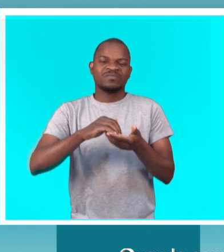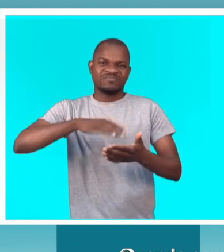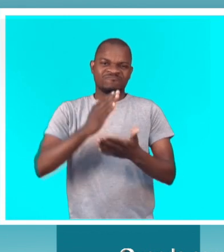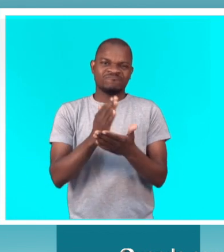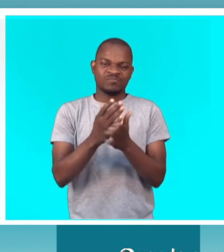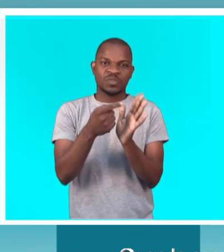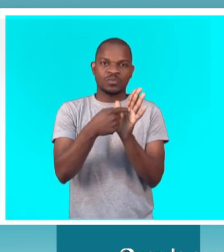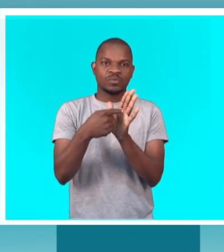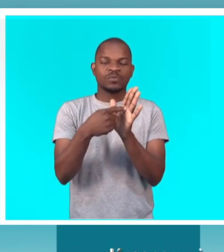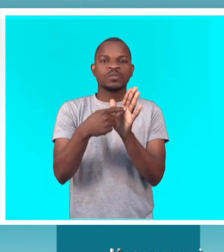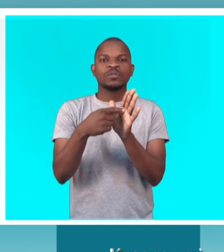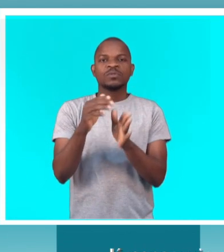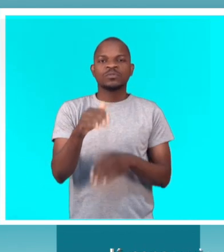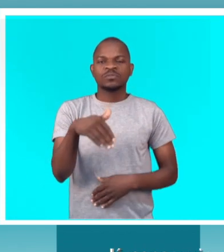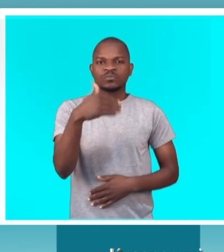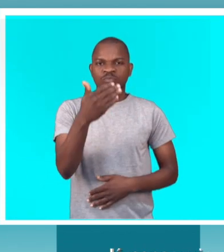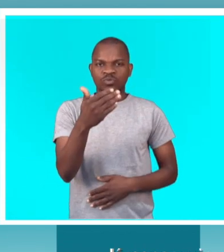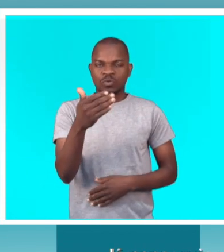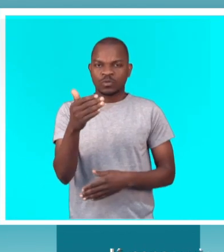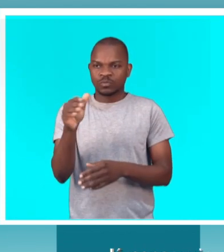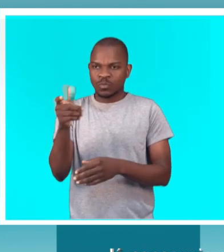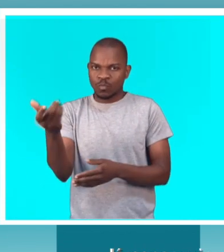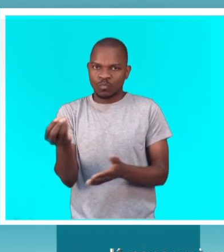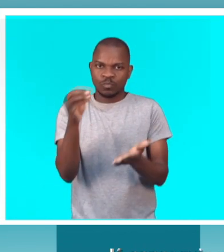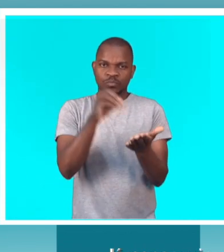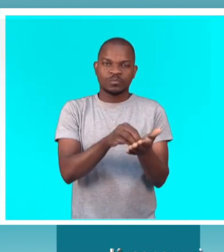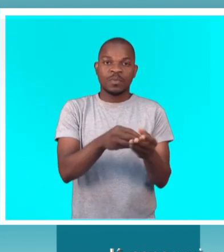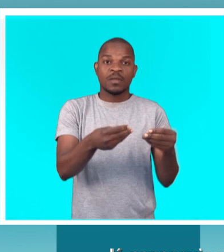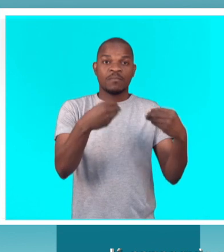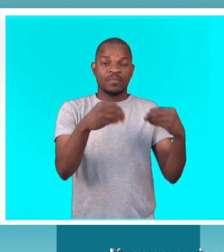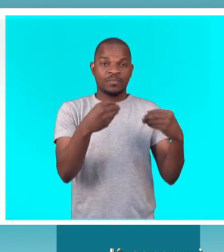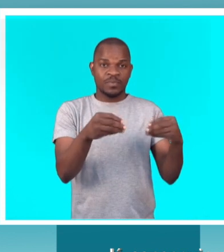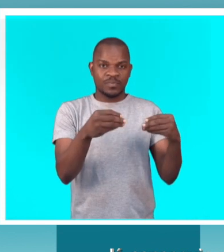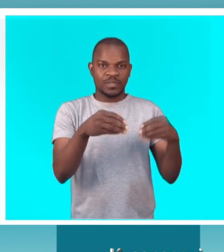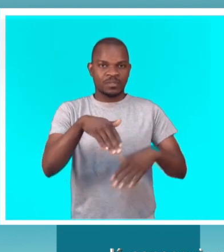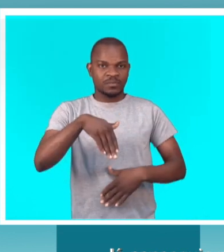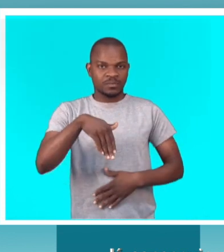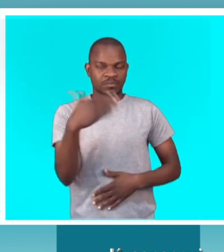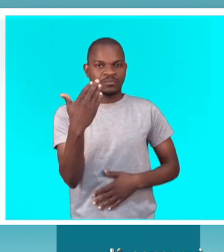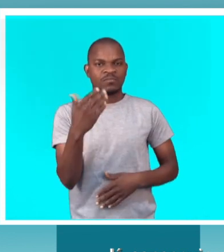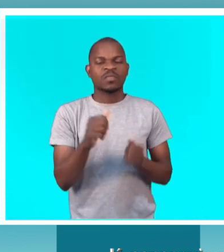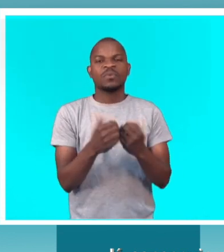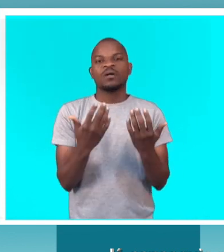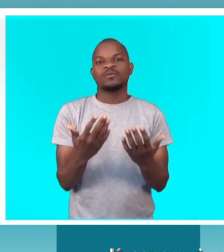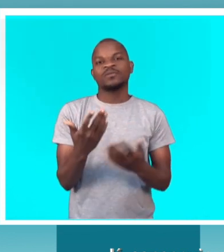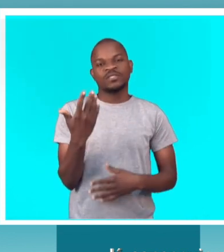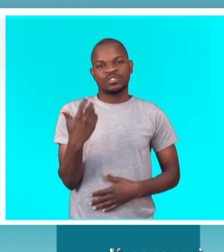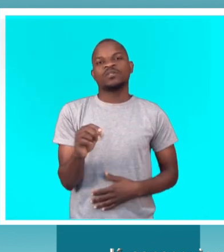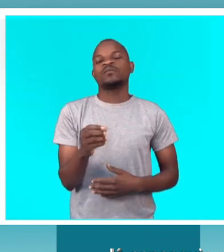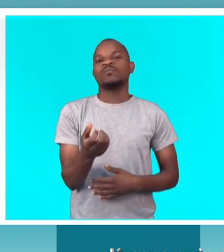profundidade, então eu conseguia já passar aquilo para uma folha em branco. E agora eu já consigo